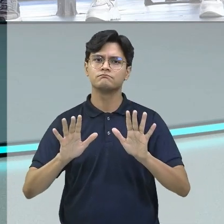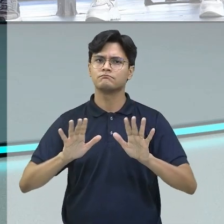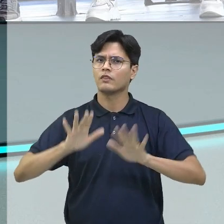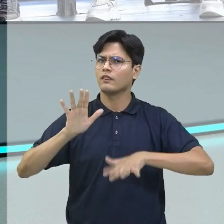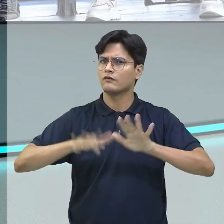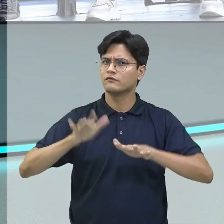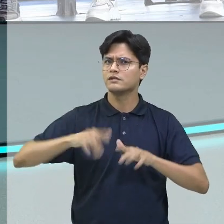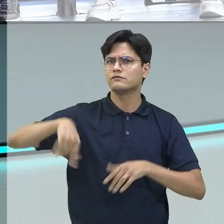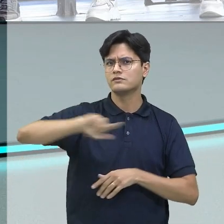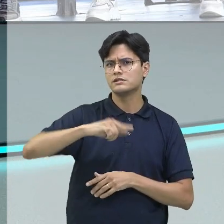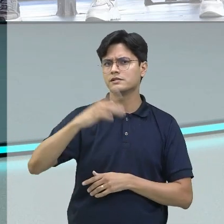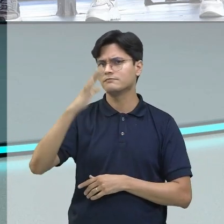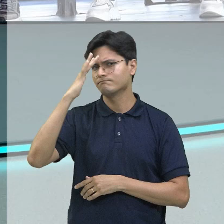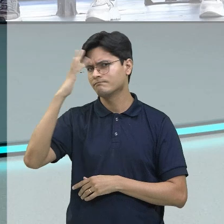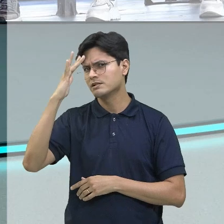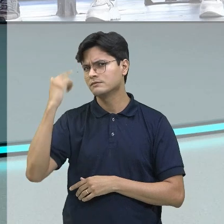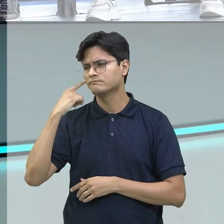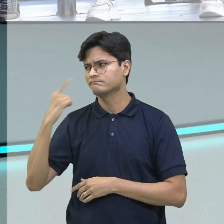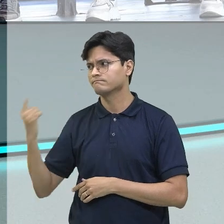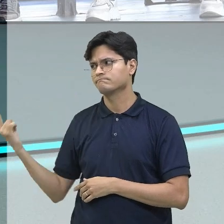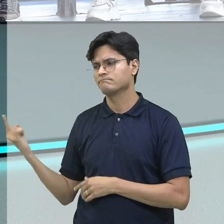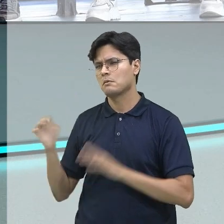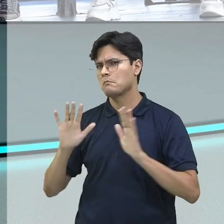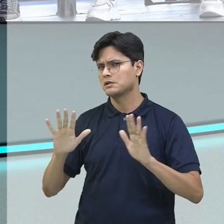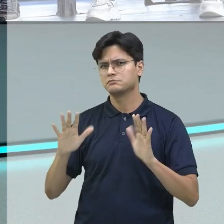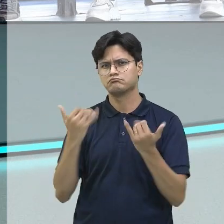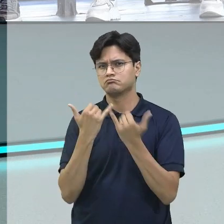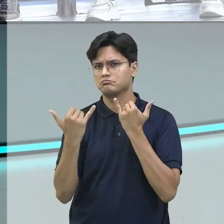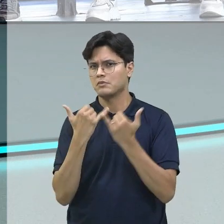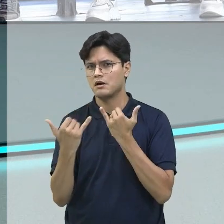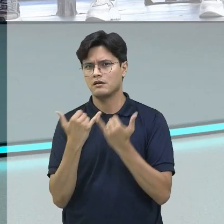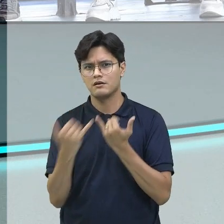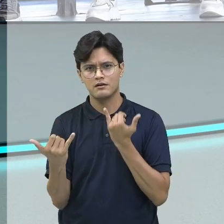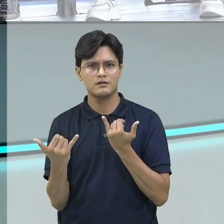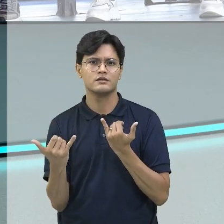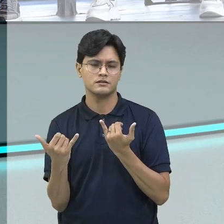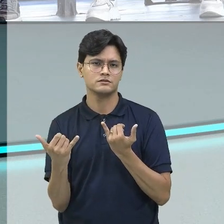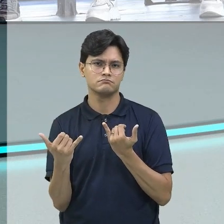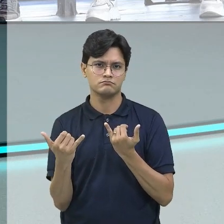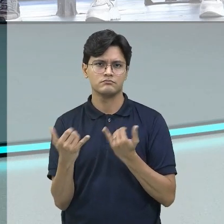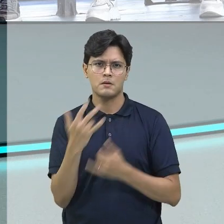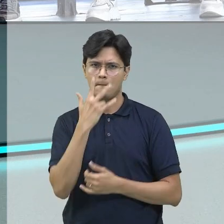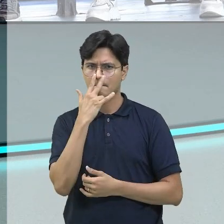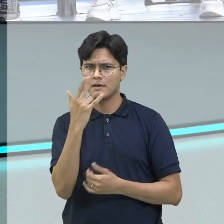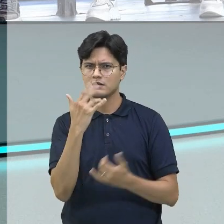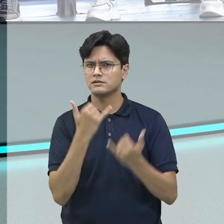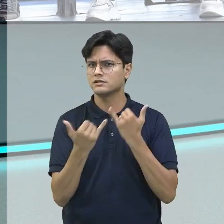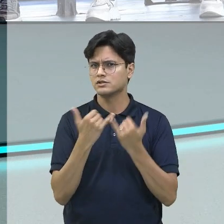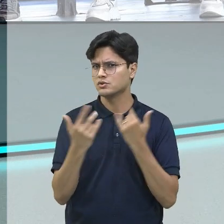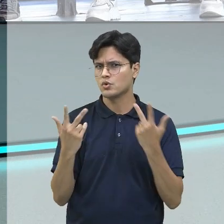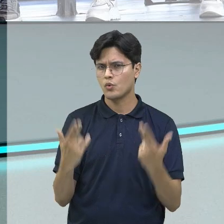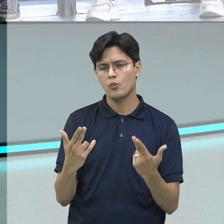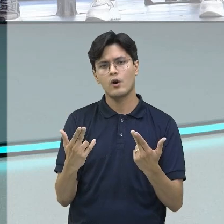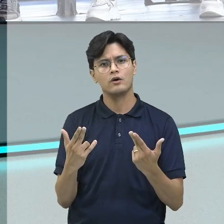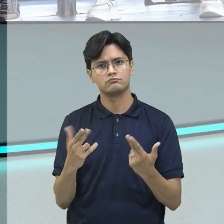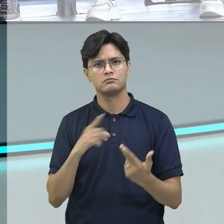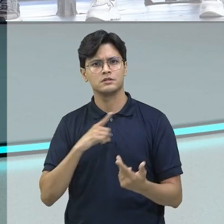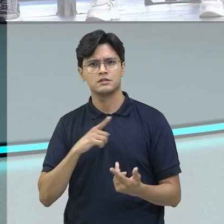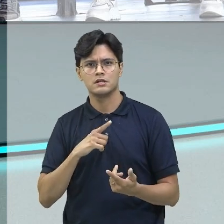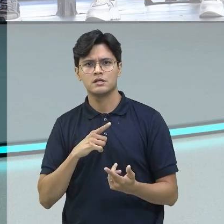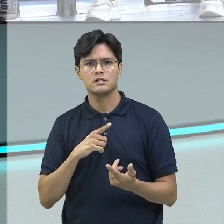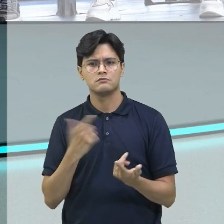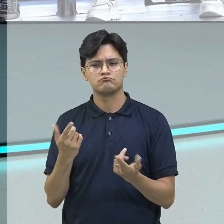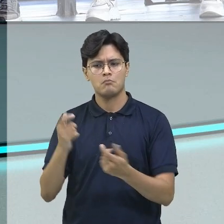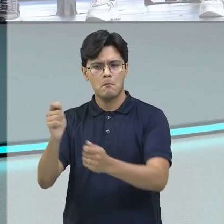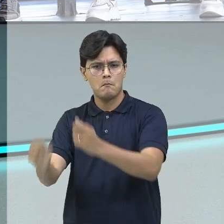aí, professora, mas parece a mesma coisa, todas envolvem aí praticamente exercícios. Realmente, todas